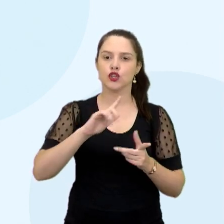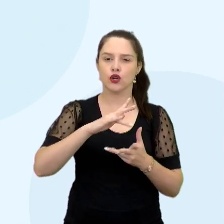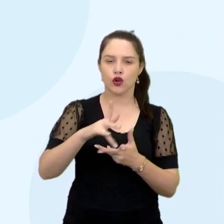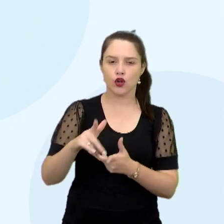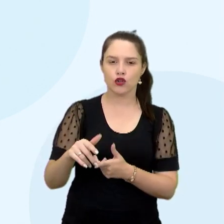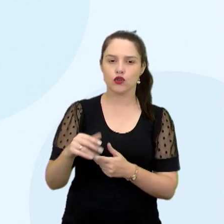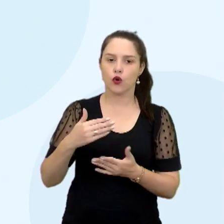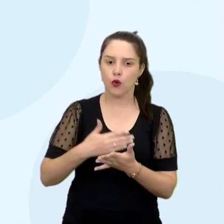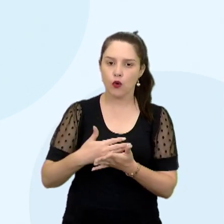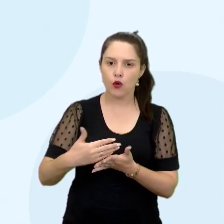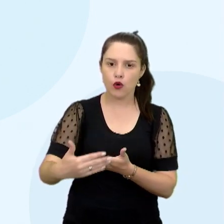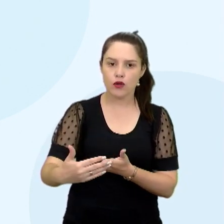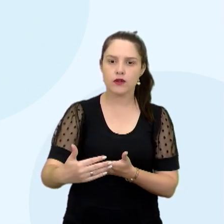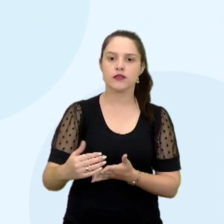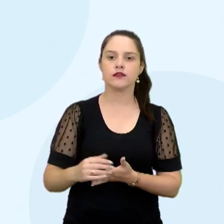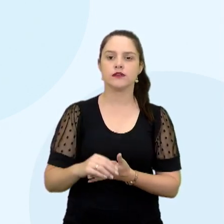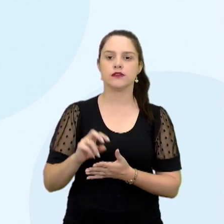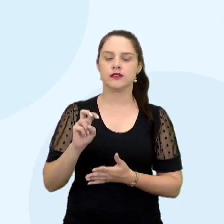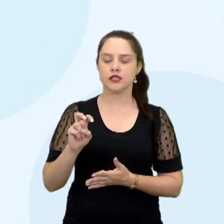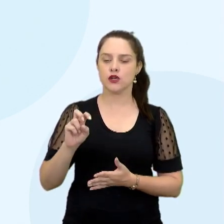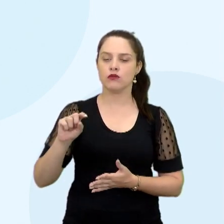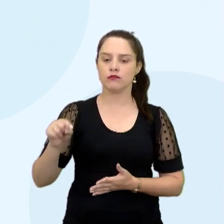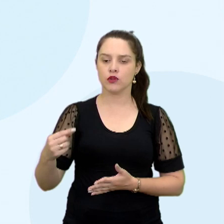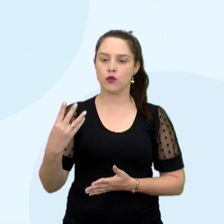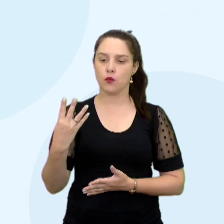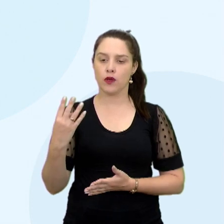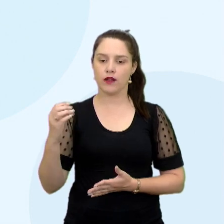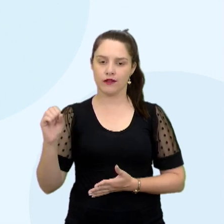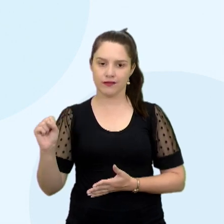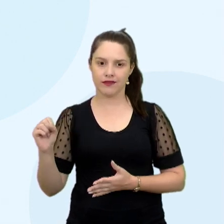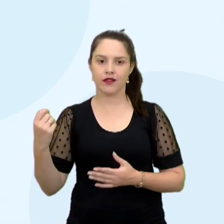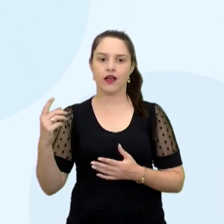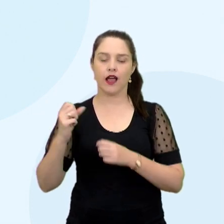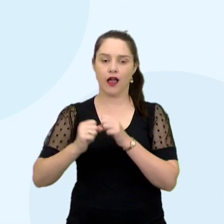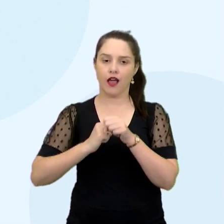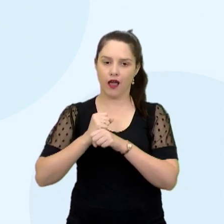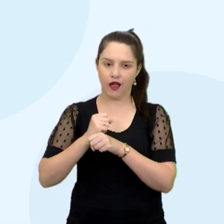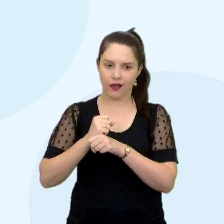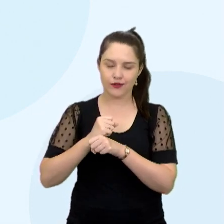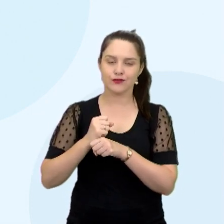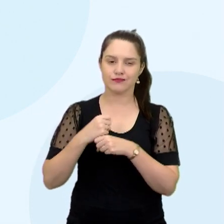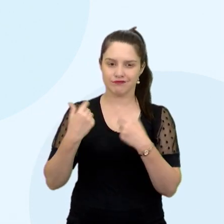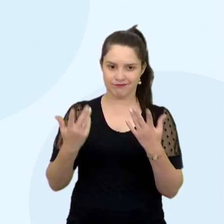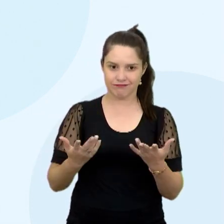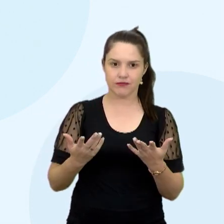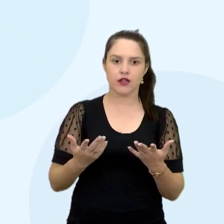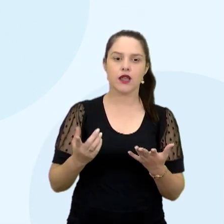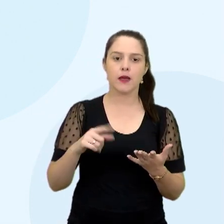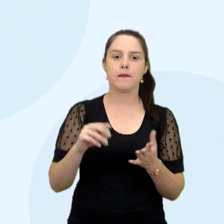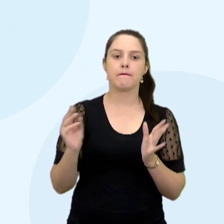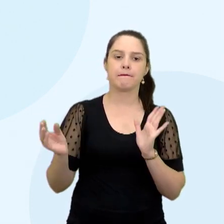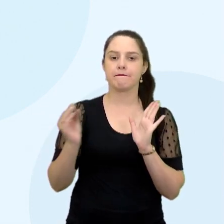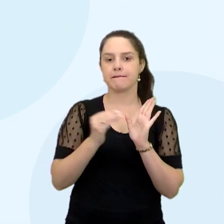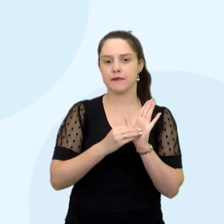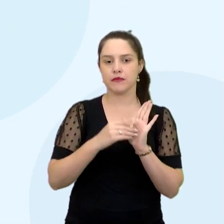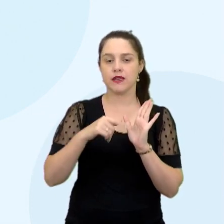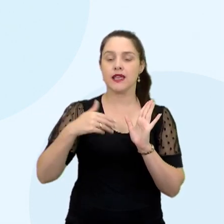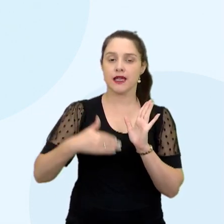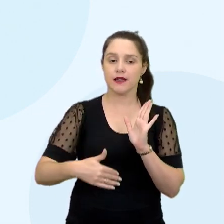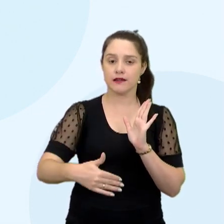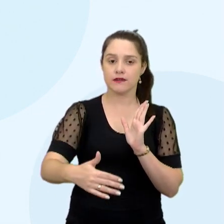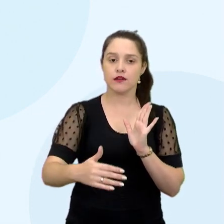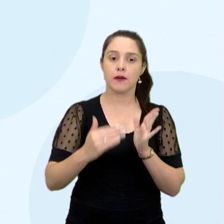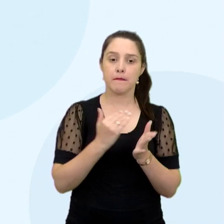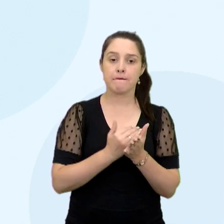de 541 milhões de anos, segundo essa escala do tempo geológico, o fanerozoico, né? Então ele mesmo sendo aí